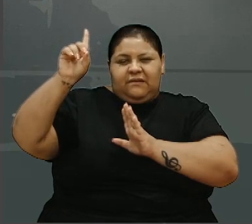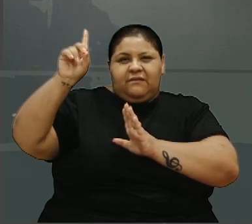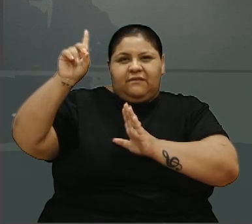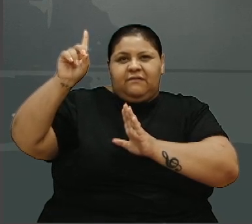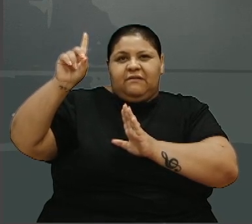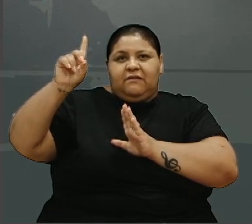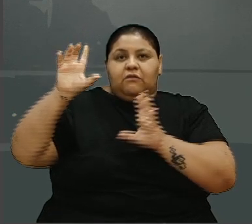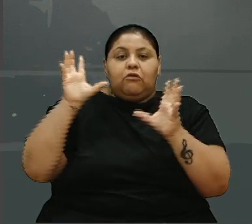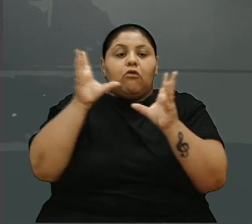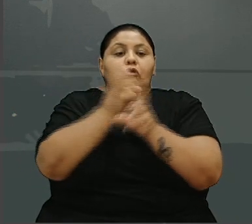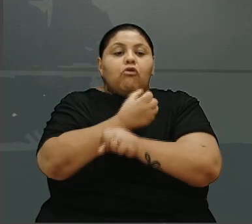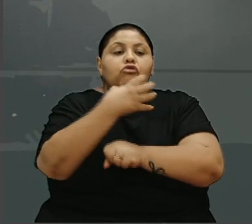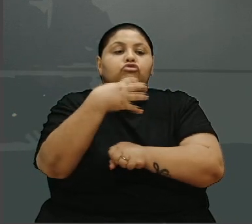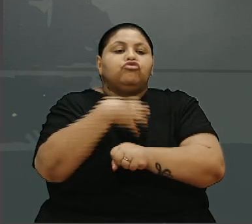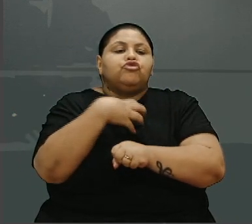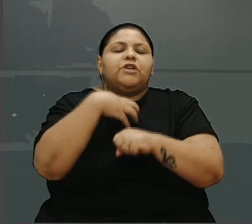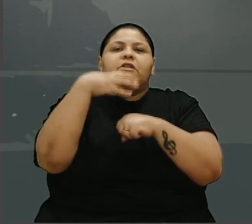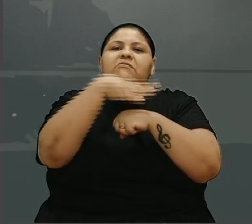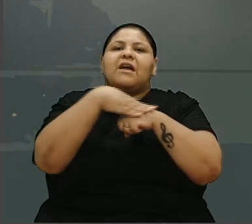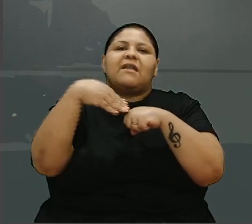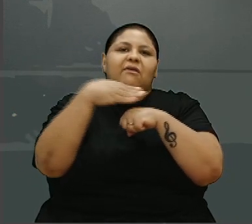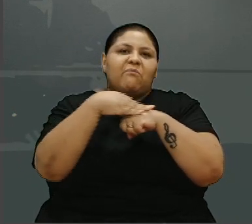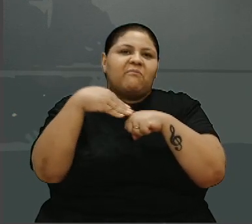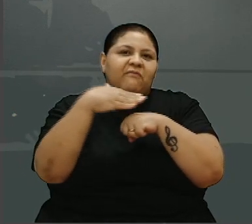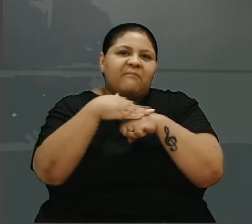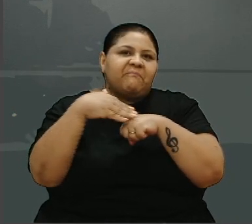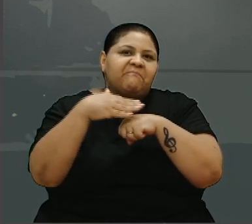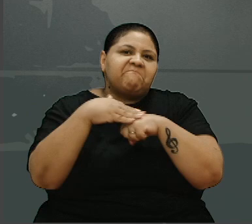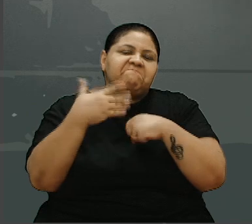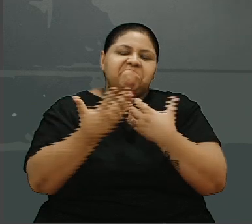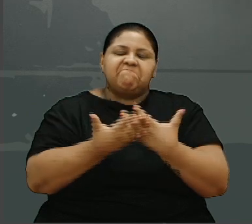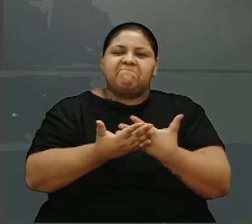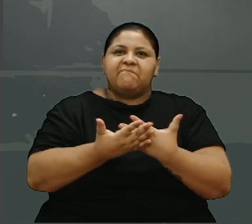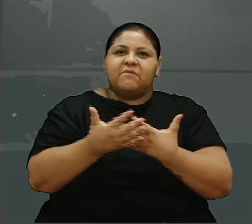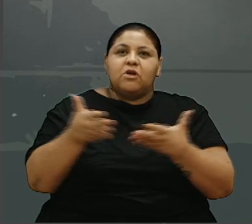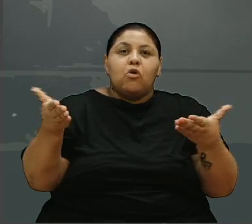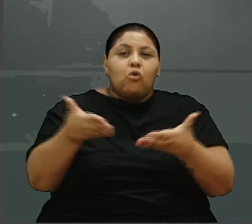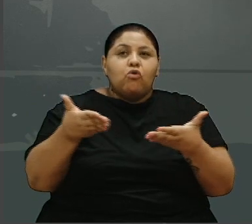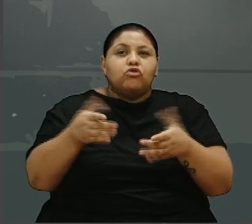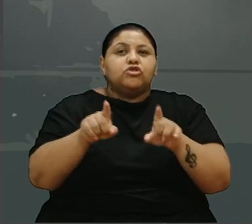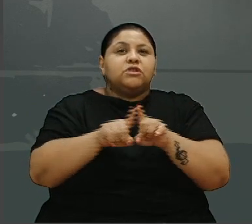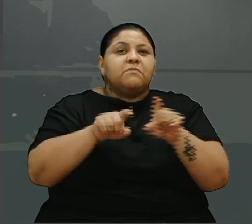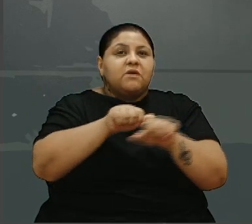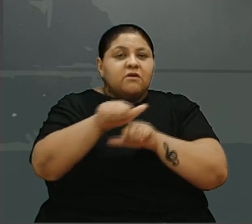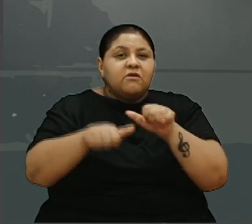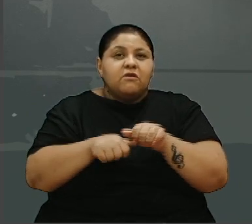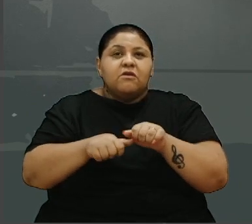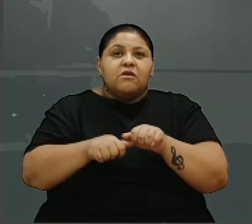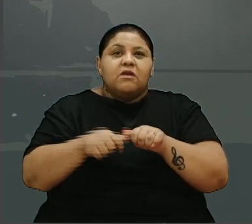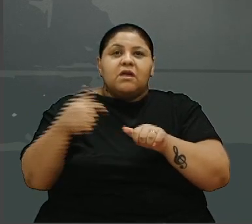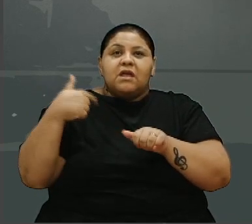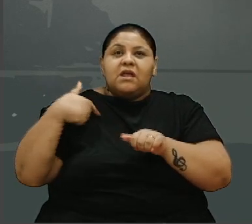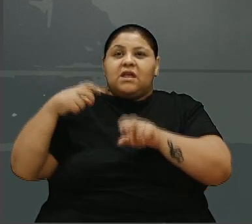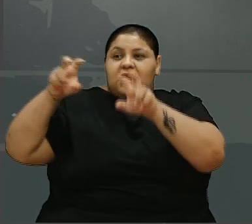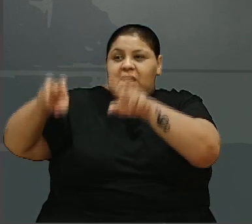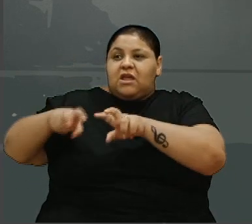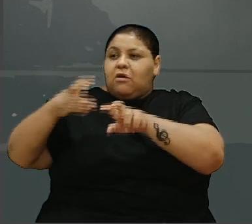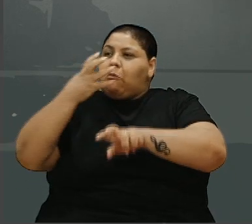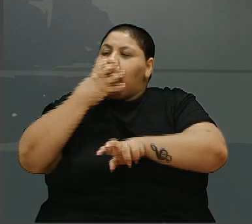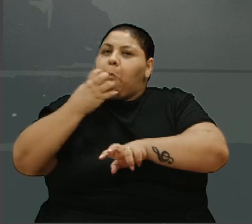os animais de forma tão carinhosa, e eu hoje também mudei muito, porque eu vim do interior, lá onde os cachorros